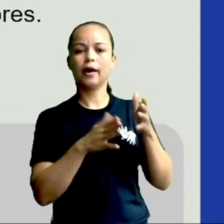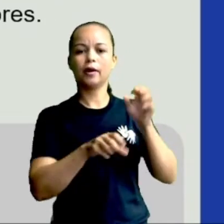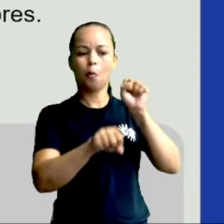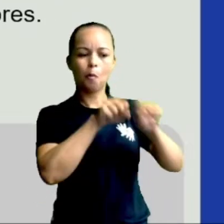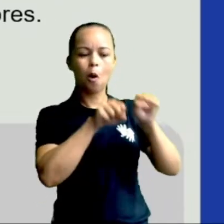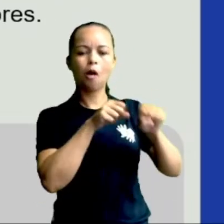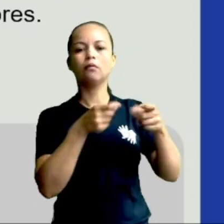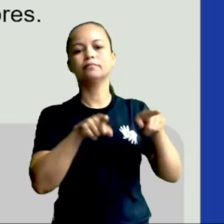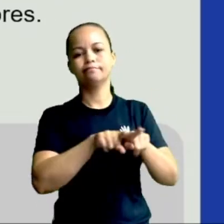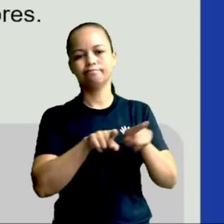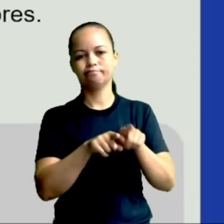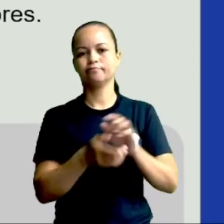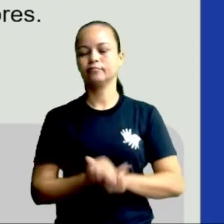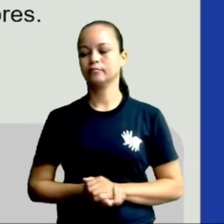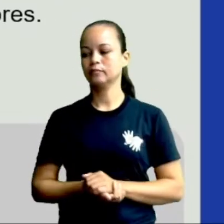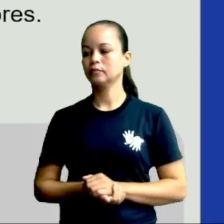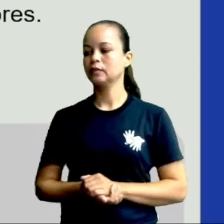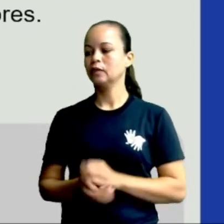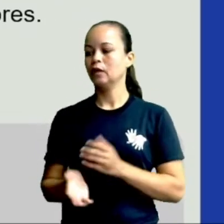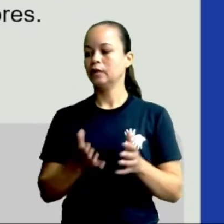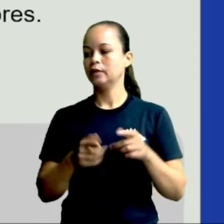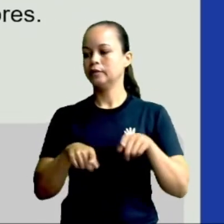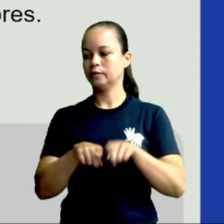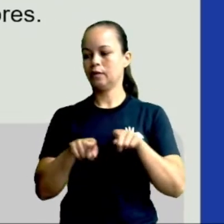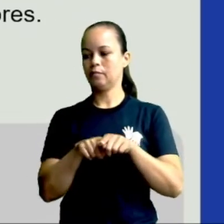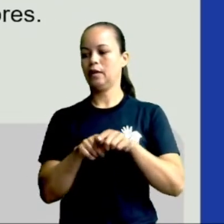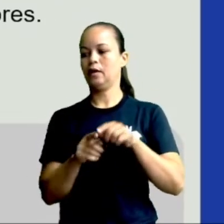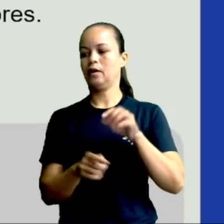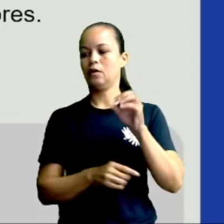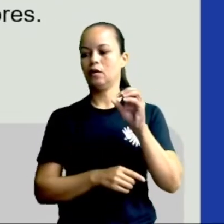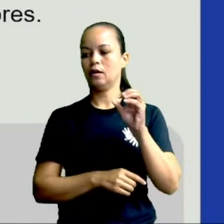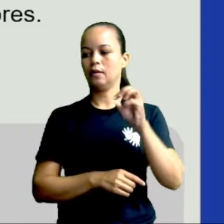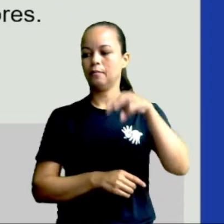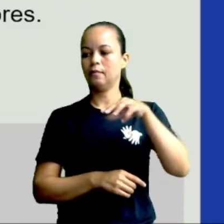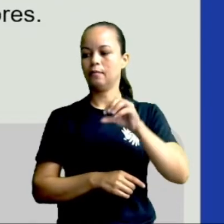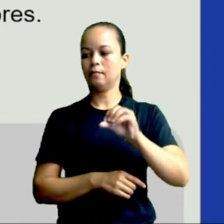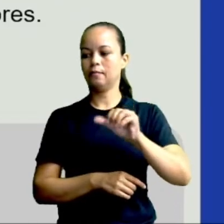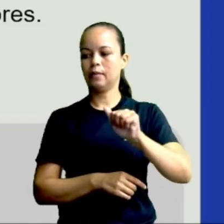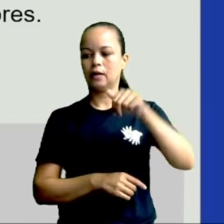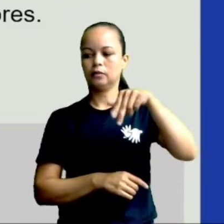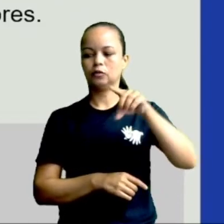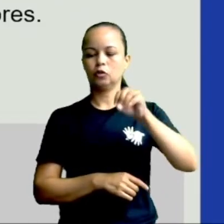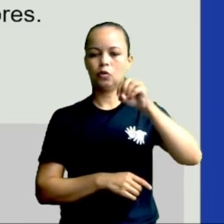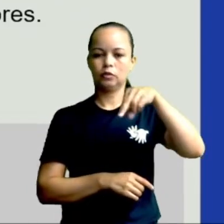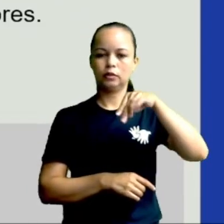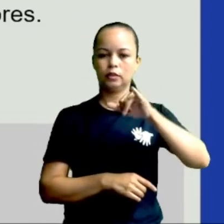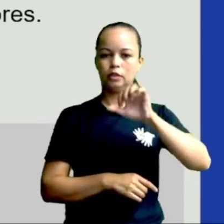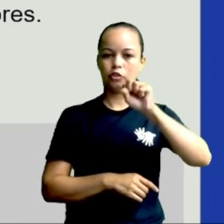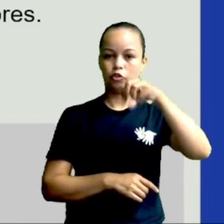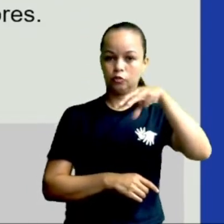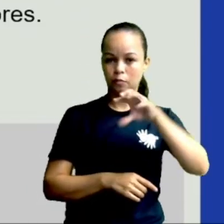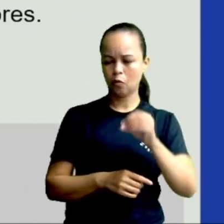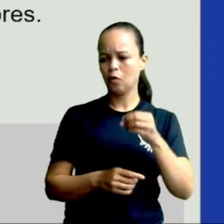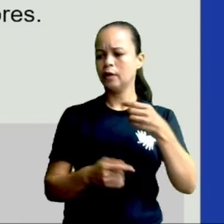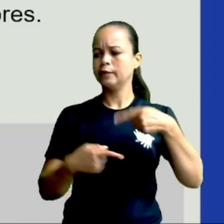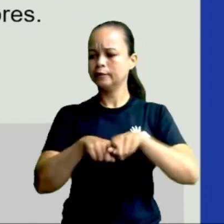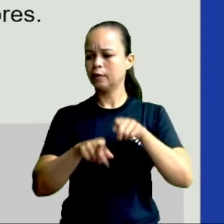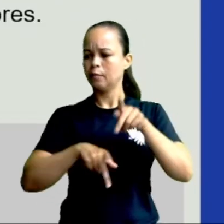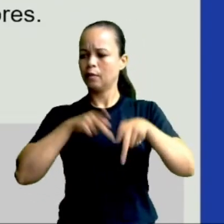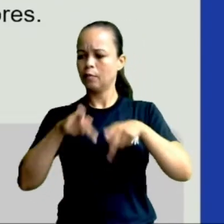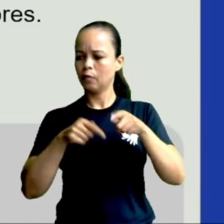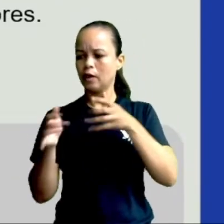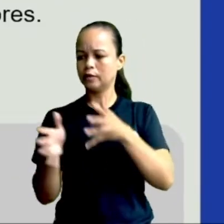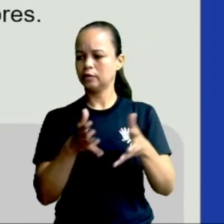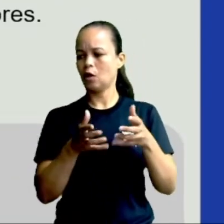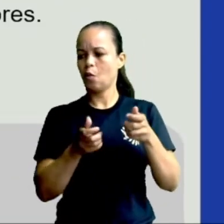E o mandonismo, o controle que os grandes proprietários de terra exerciam sobre a população comum, né, bastante